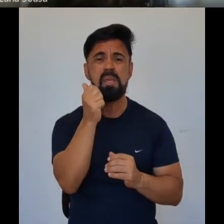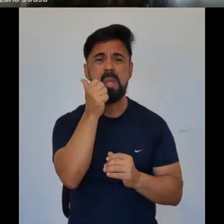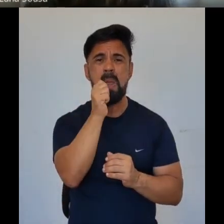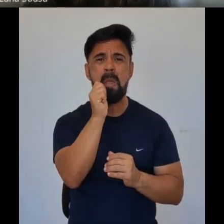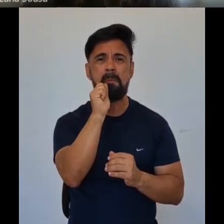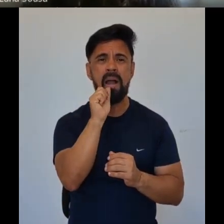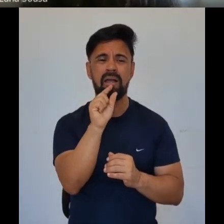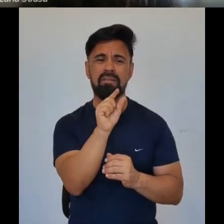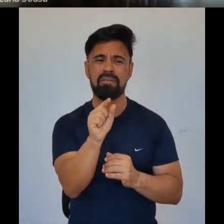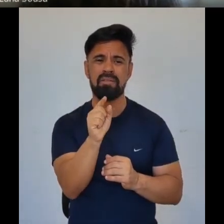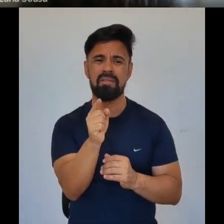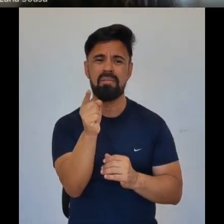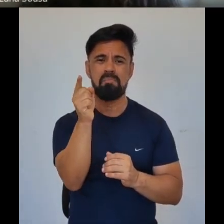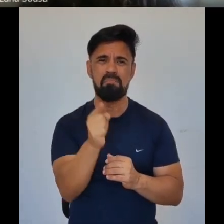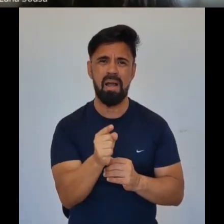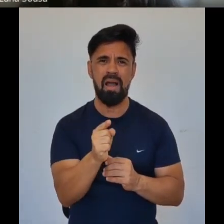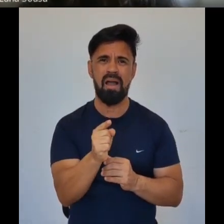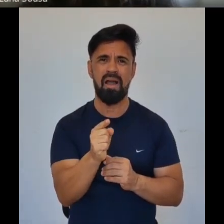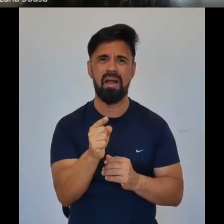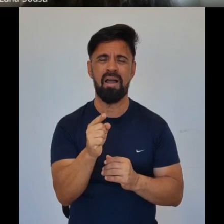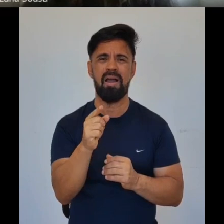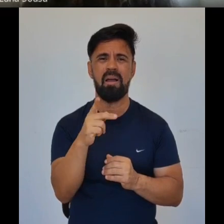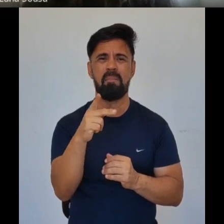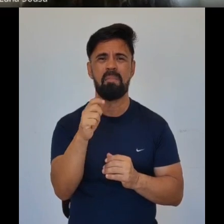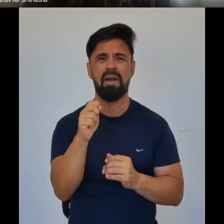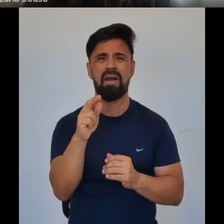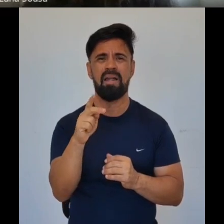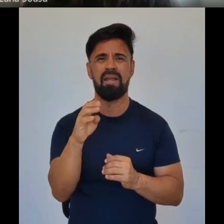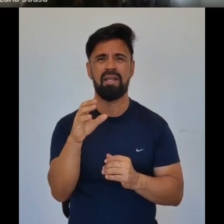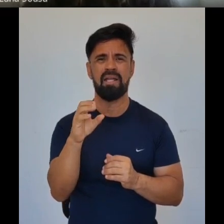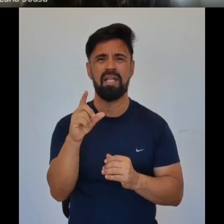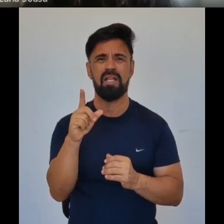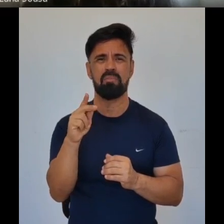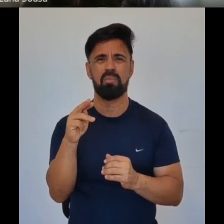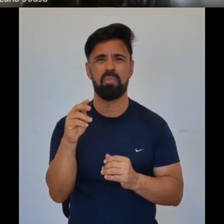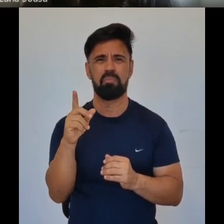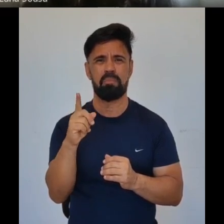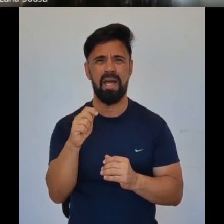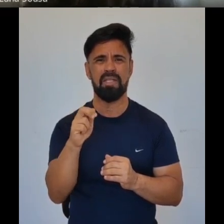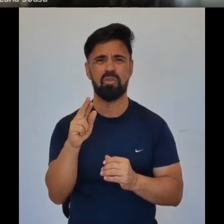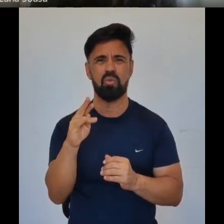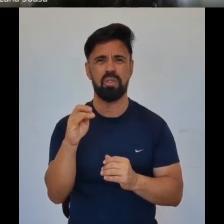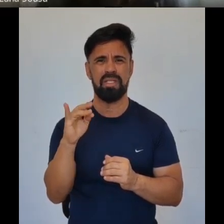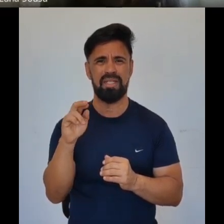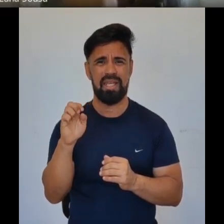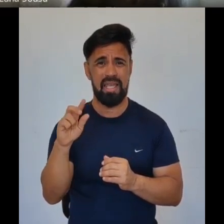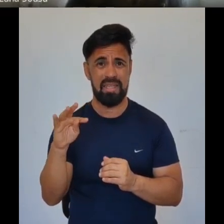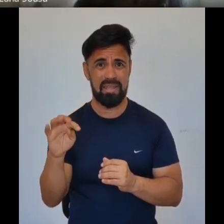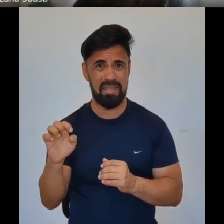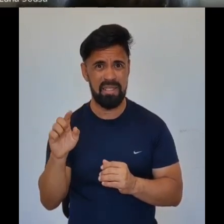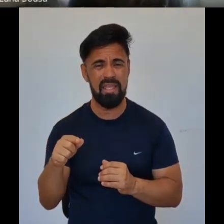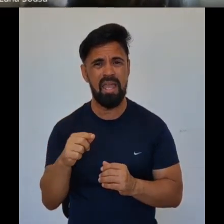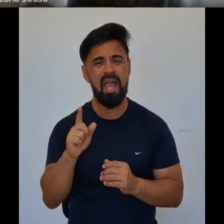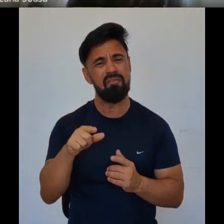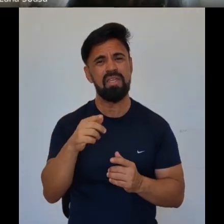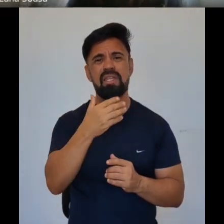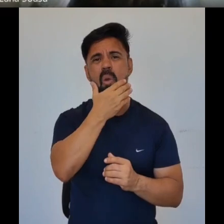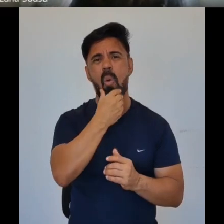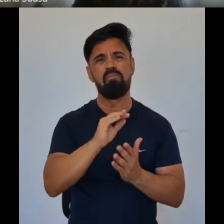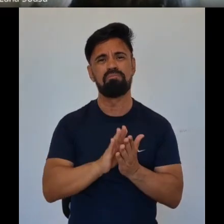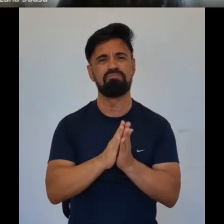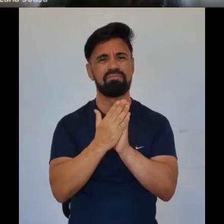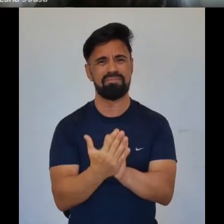Por exemplo, a gente teve uma mudança esse ano, que na certidão de nascimento, ao invés de estar escrito ali mãe,